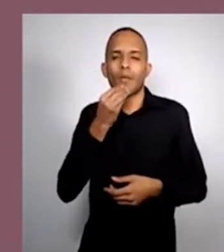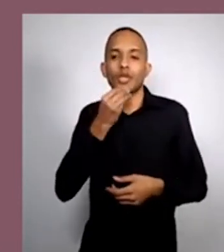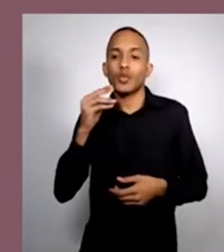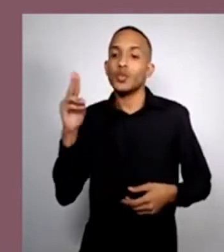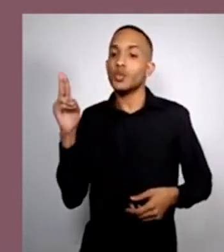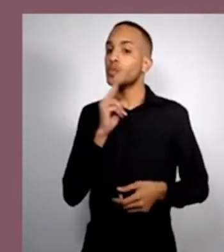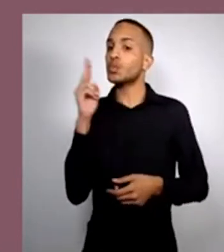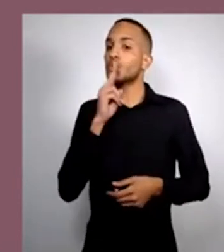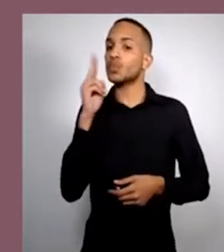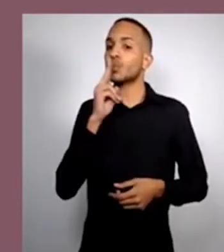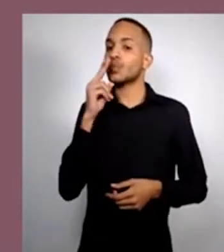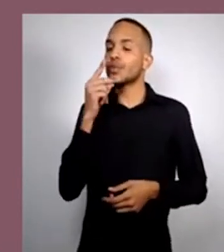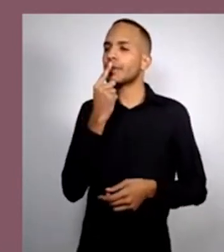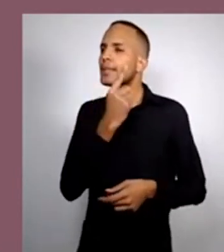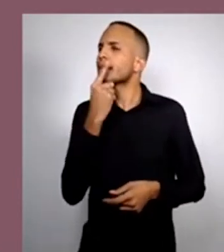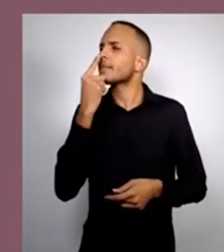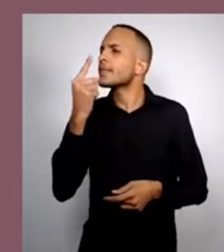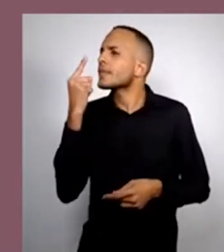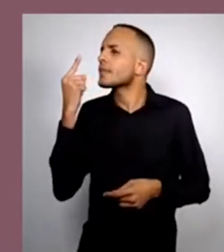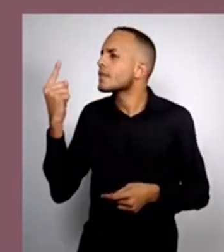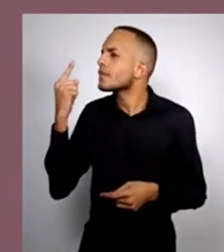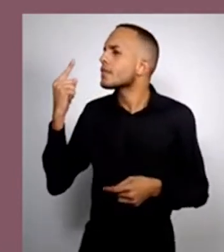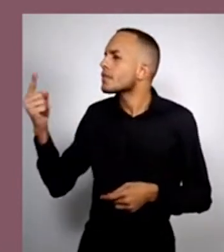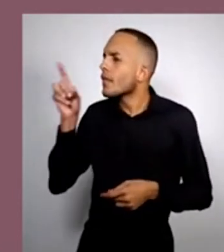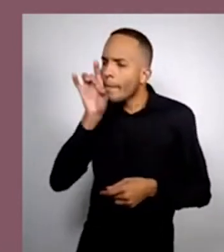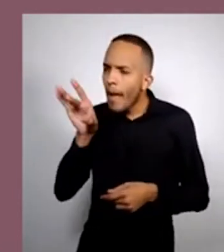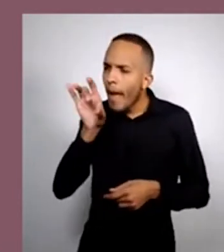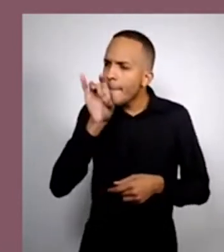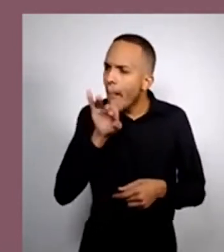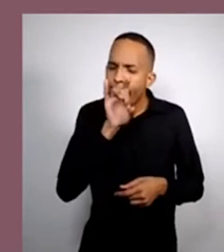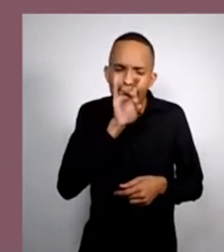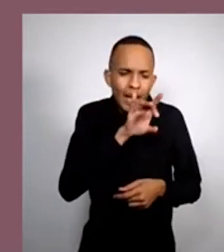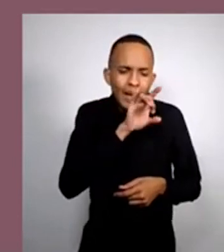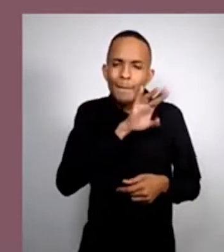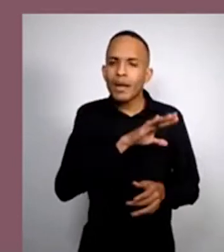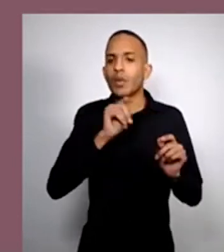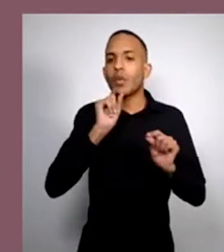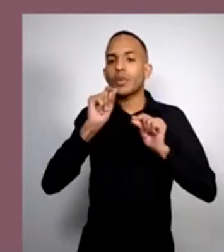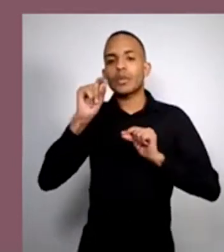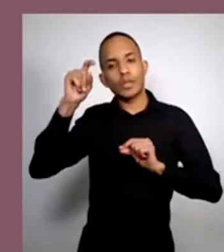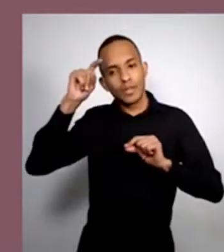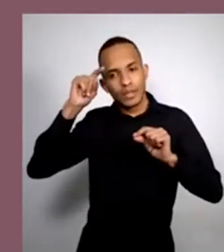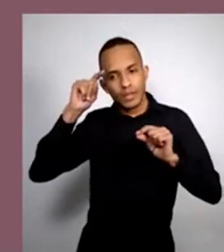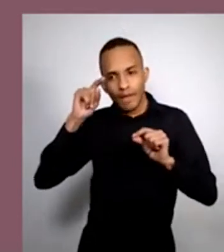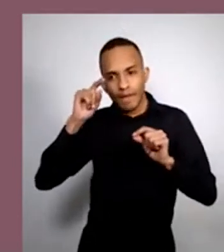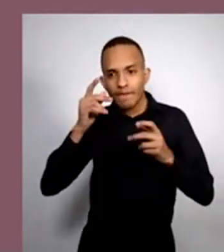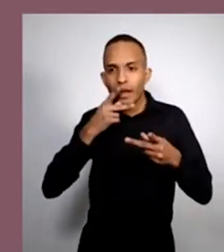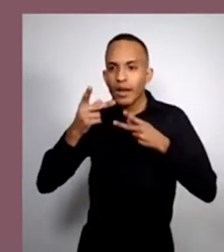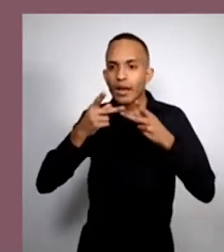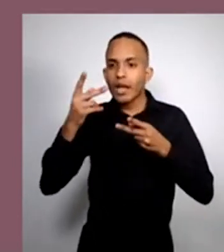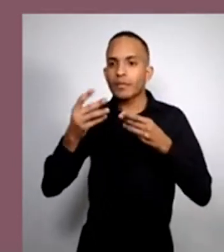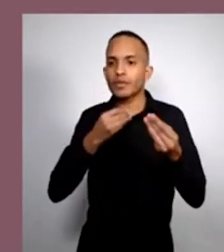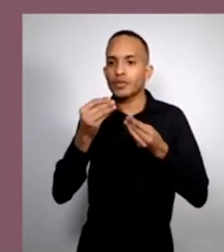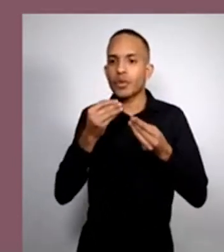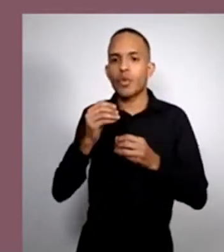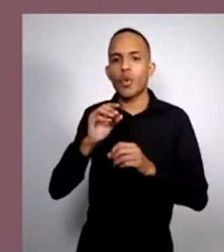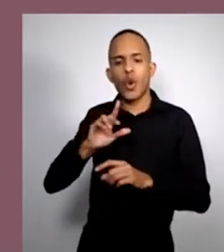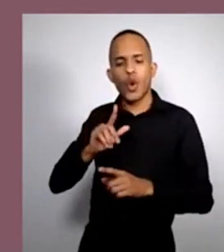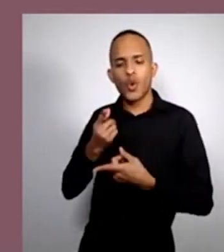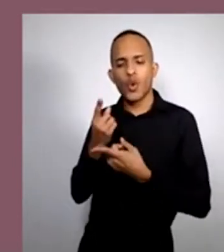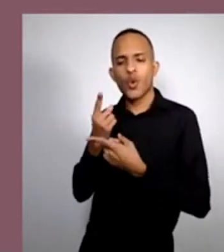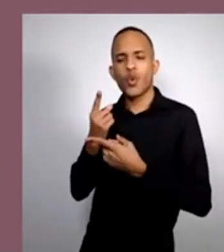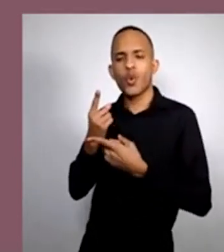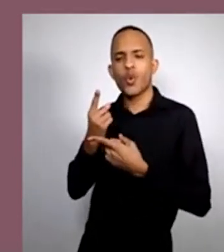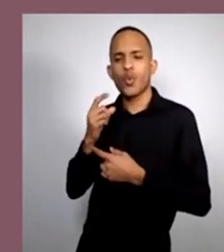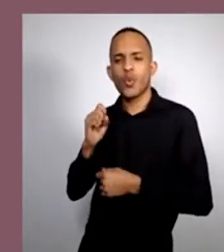que, onde cada um de nós estamos, propormos questões antirracistas. Tipo, é agora,